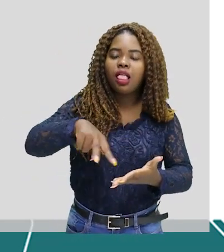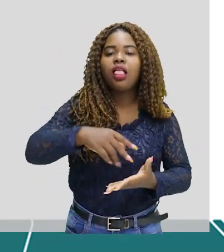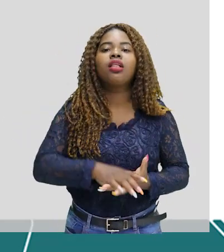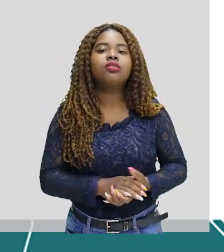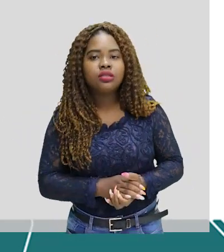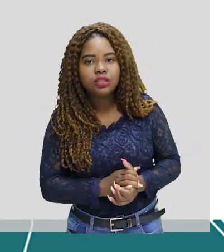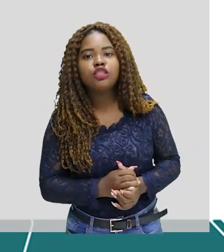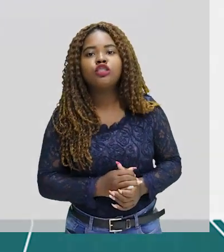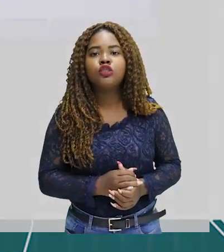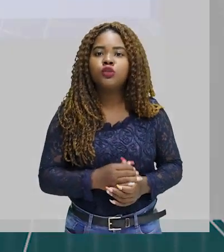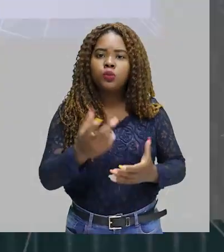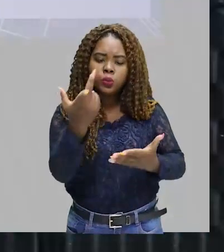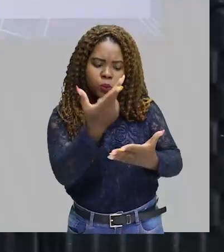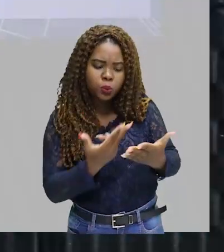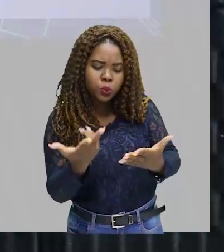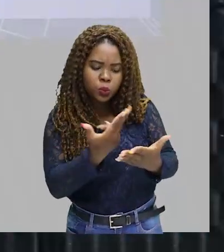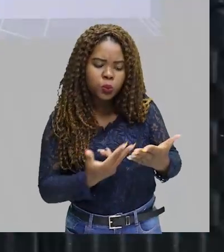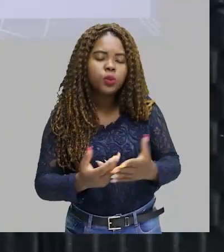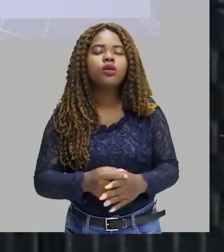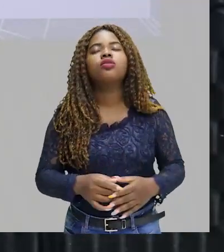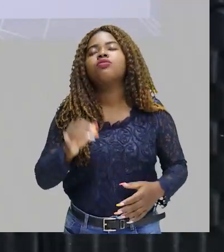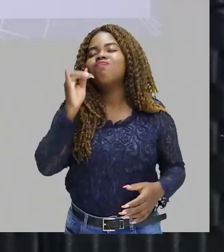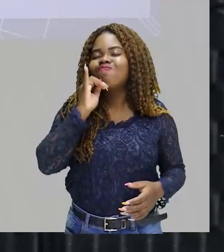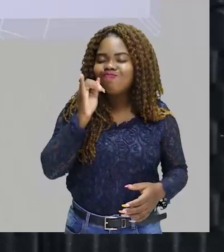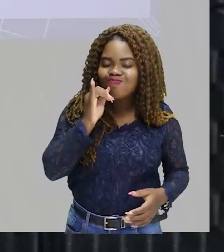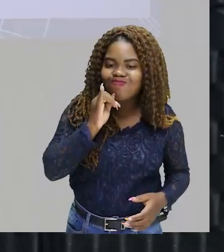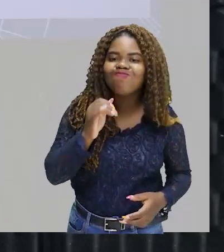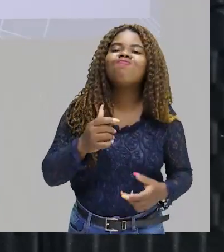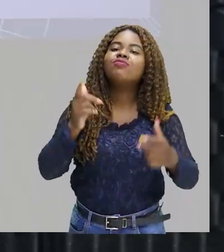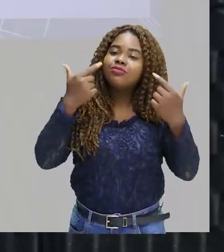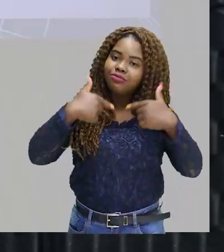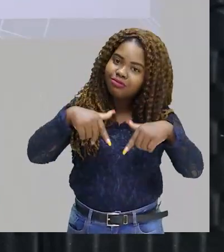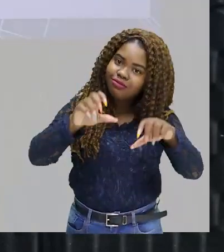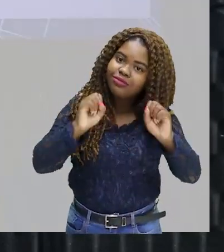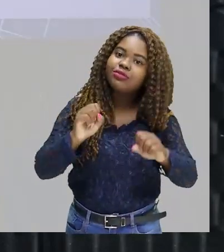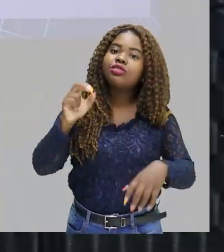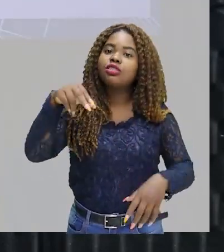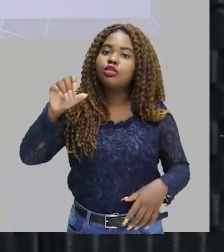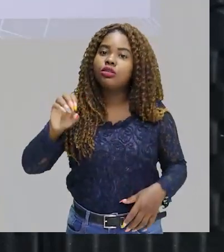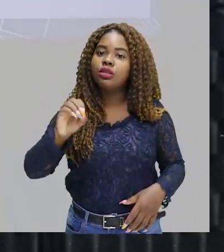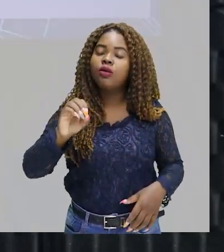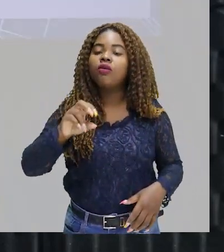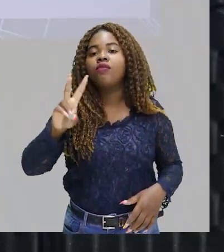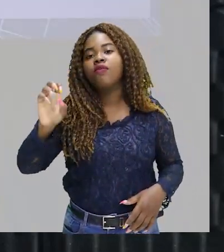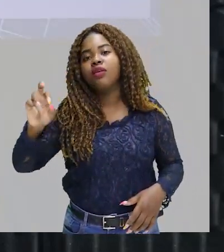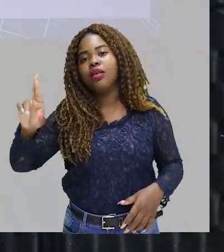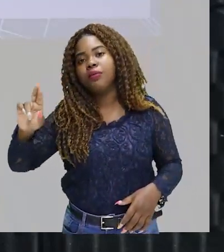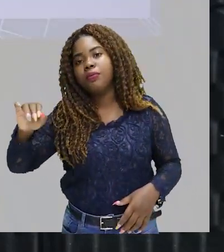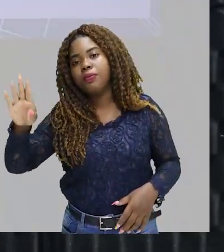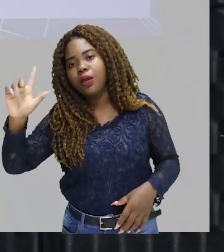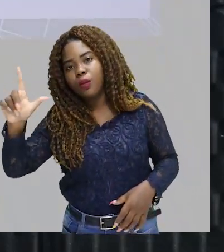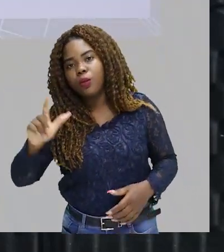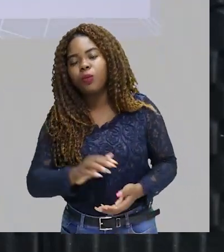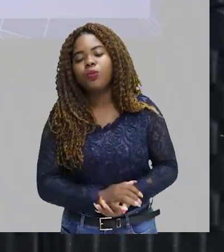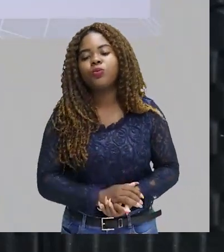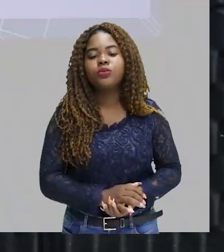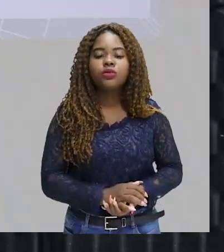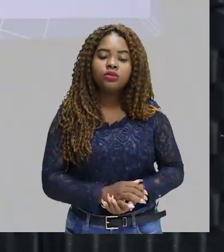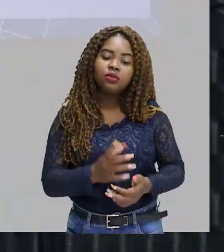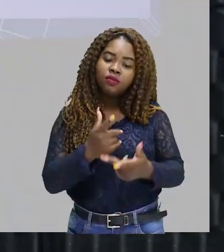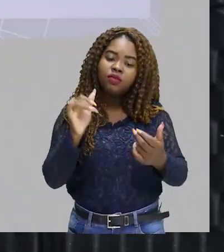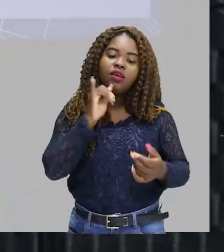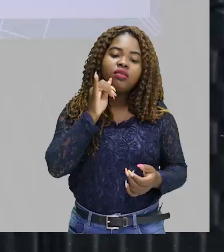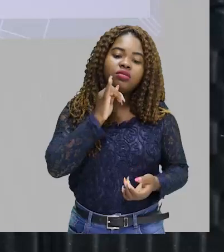os desenhos, todos eles são exemplos de linguagem não verbal. Então, nós temos inúmeros exemplos de linguagem não verbal, né?